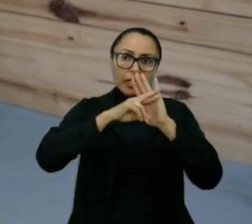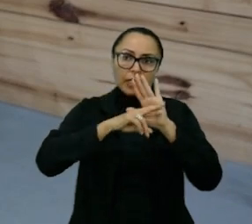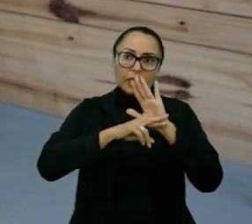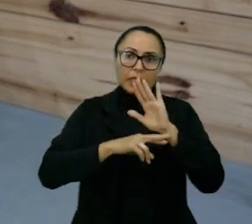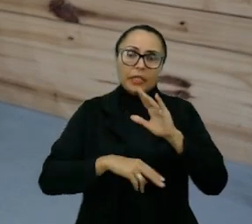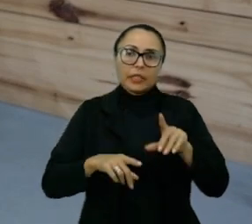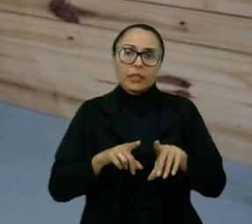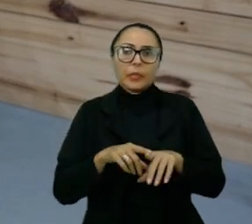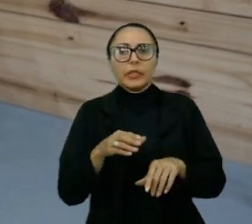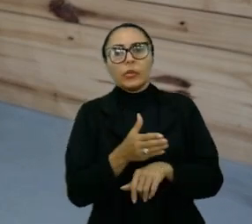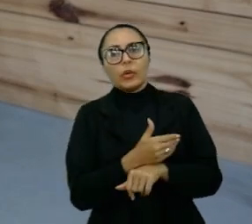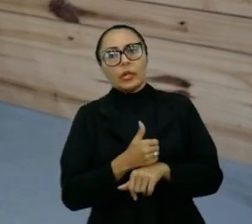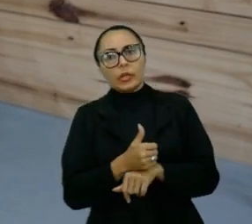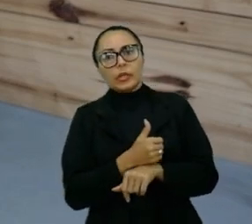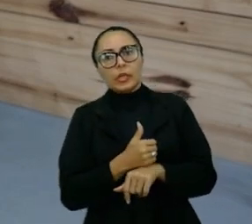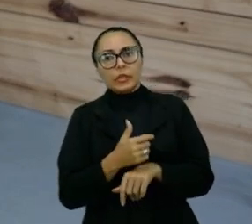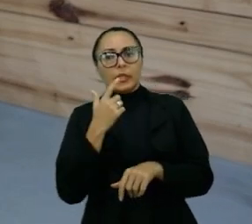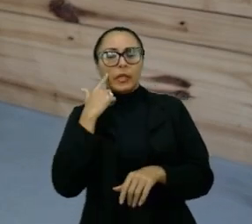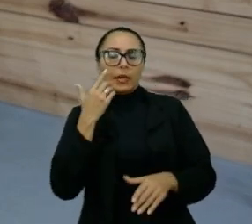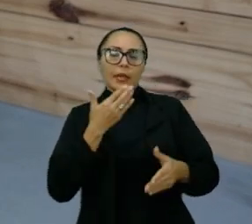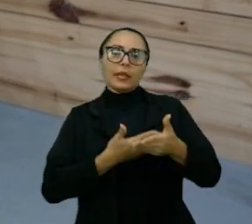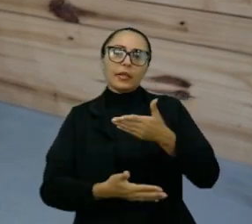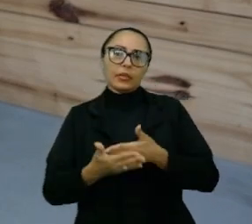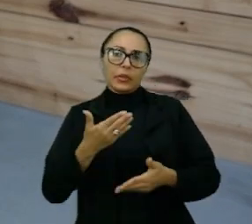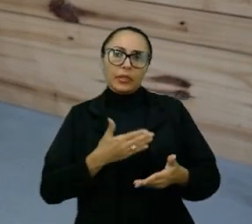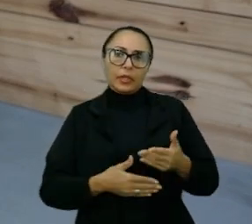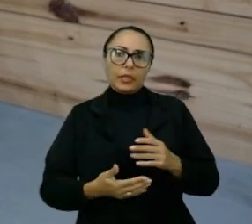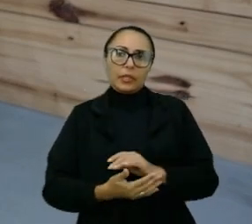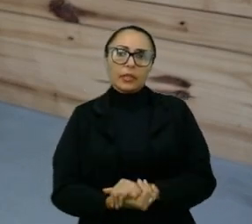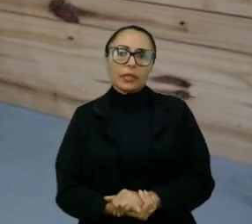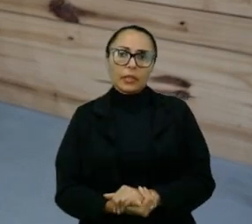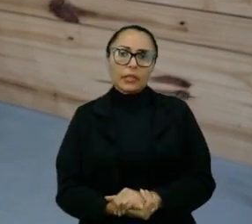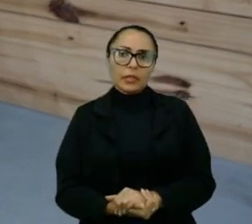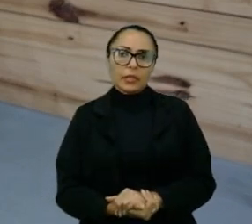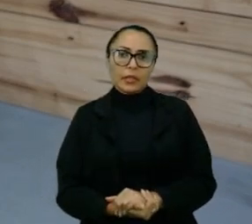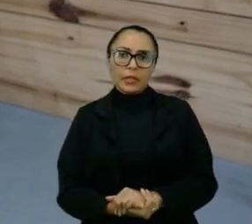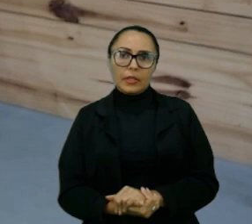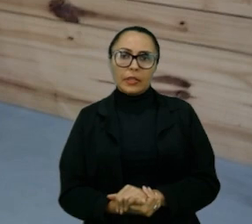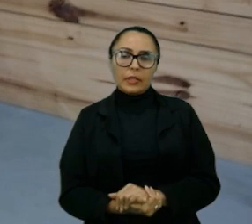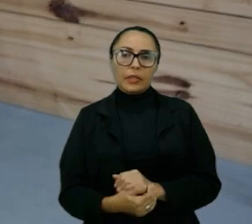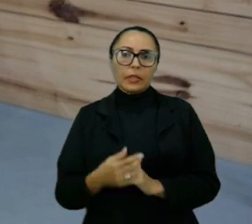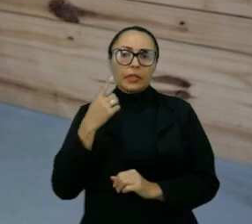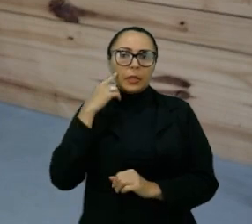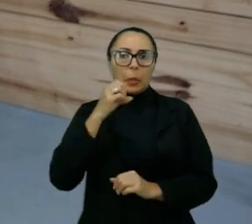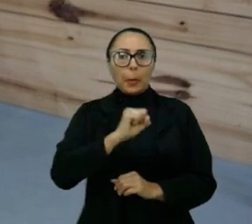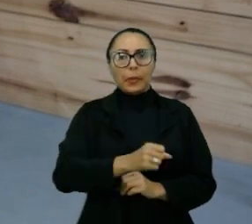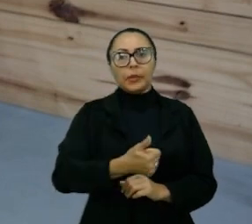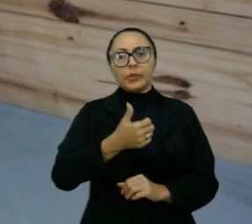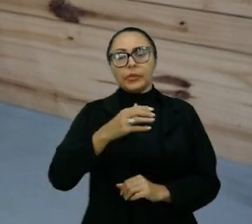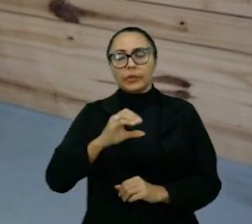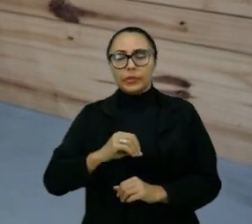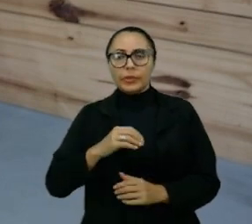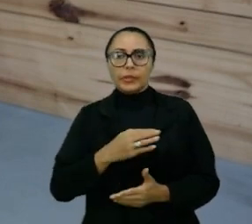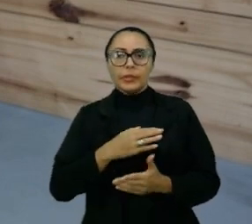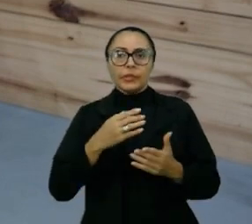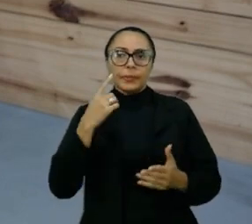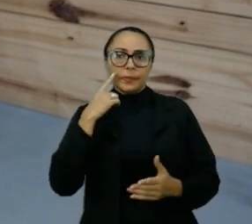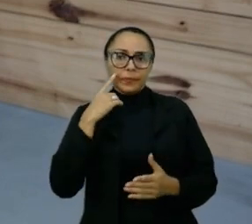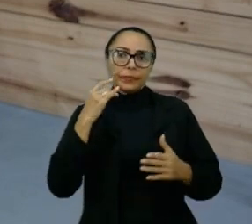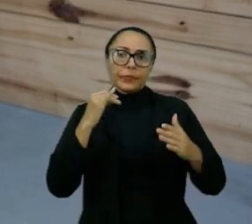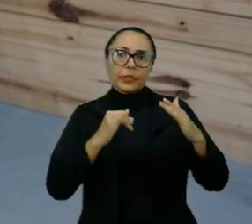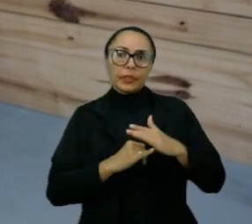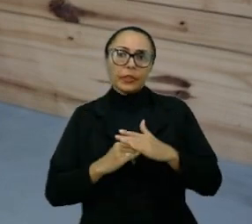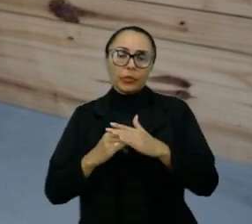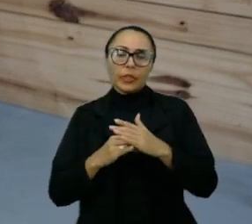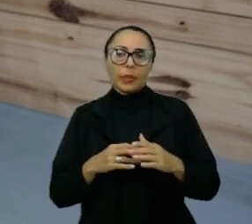e qualidade relacionadas ao diesel S10 produzido e distribuído pela